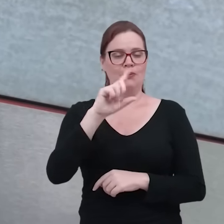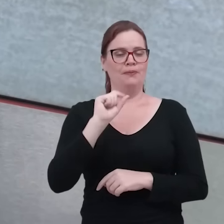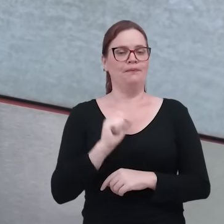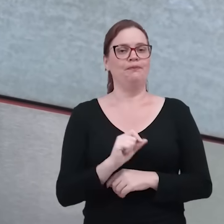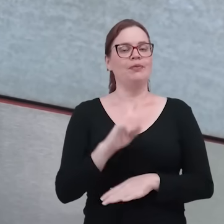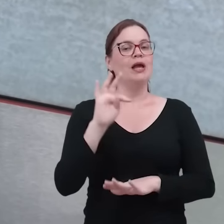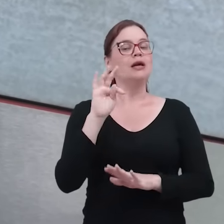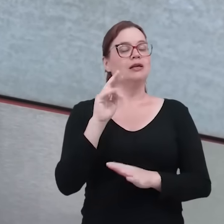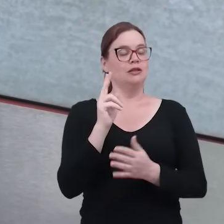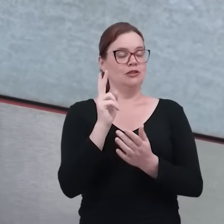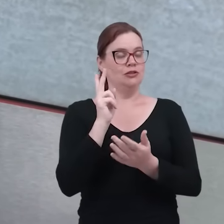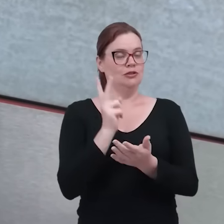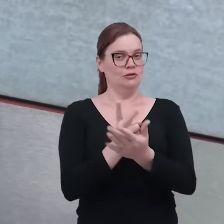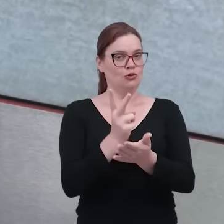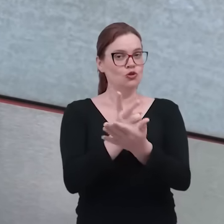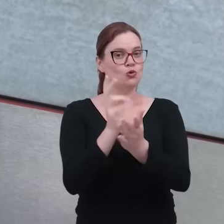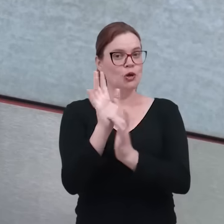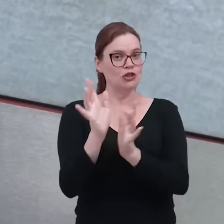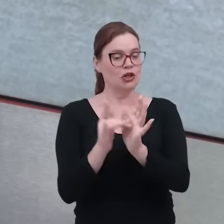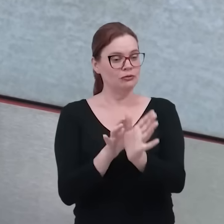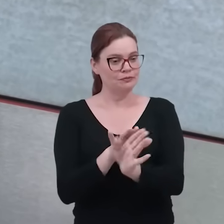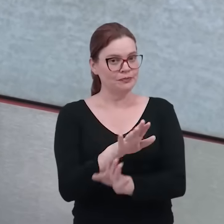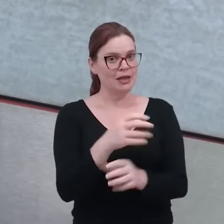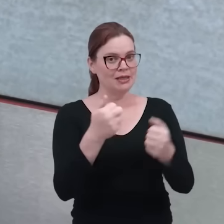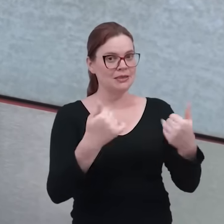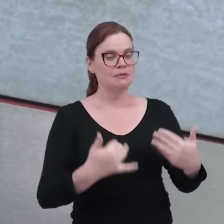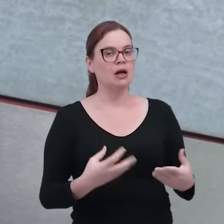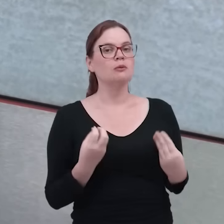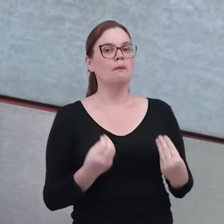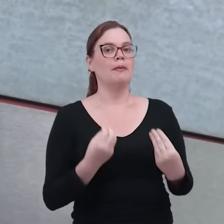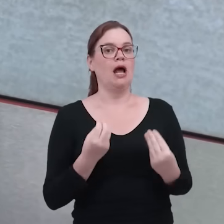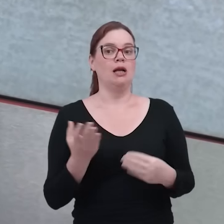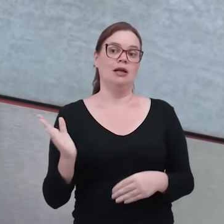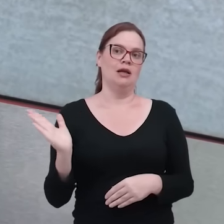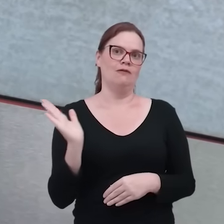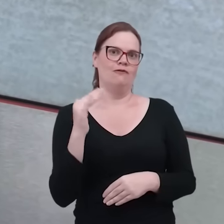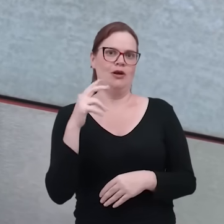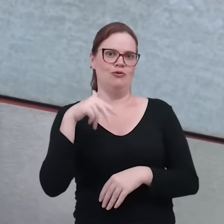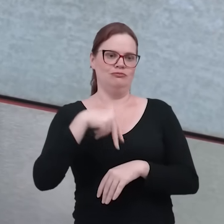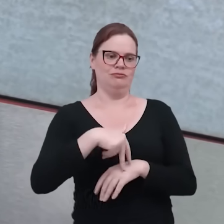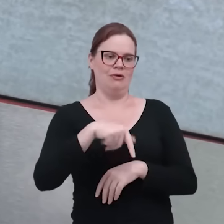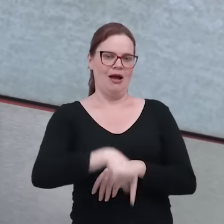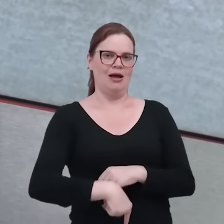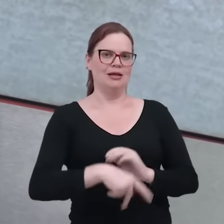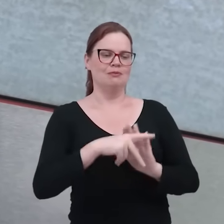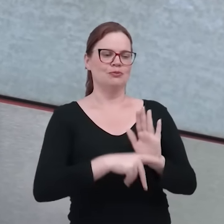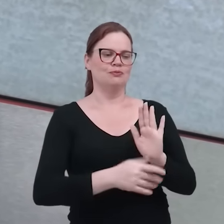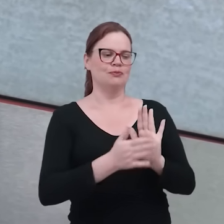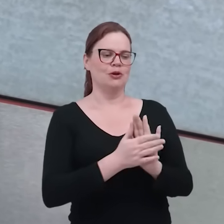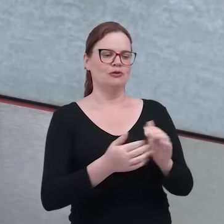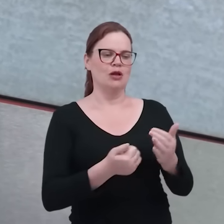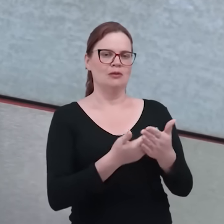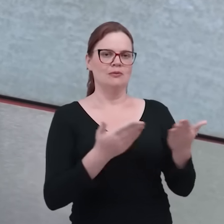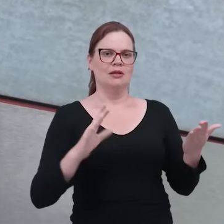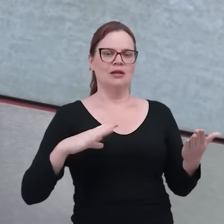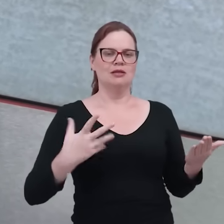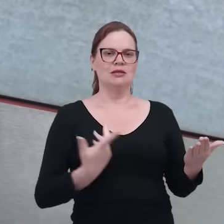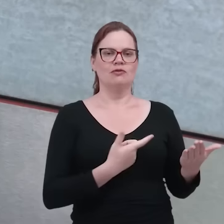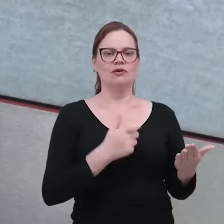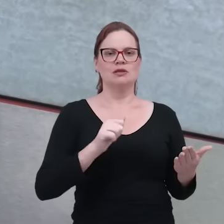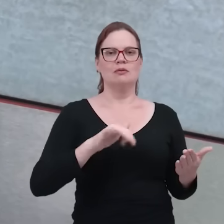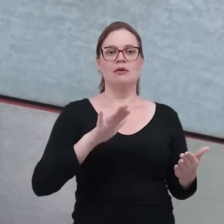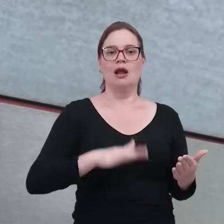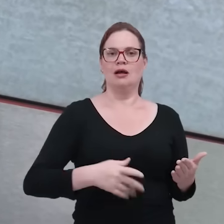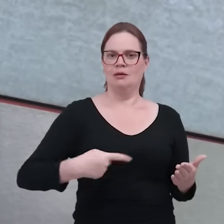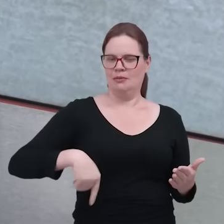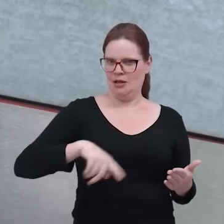afirmou para falar a respeito do alvo de pessoas, as pessoas que foram alvo da salvação que Jesus trouxe da eternidade